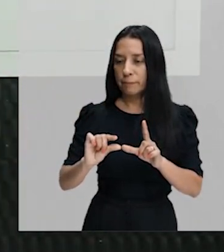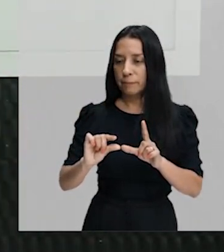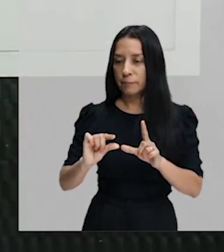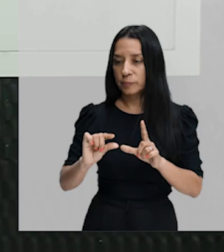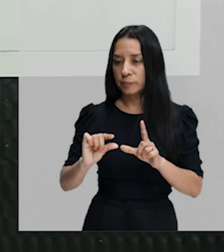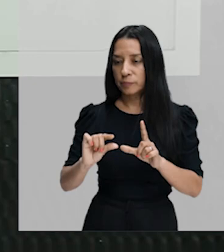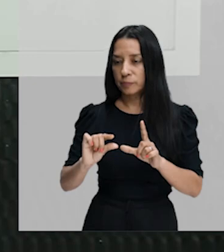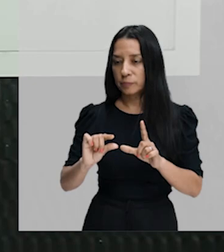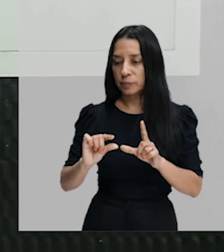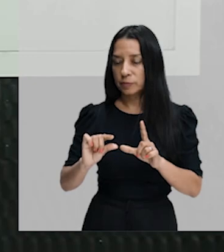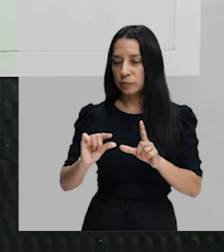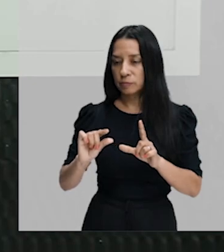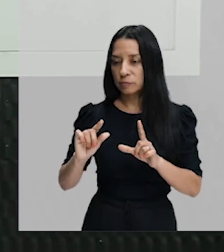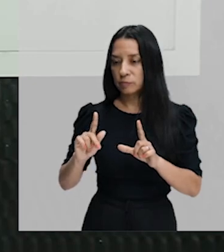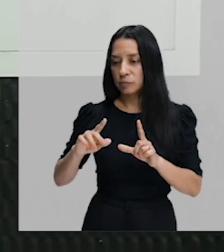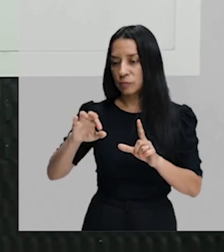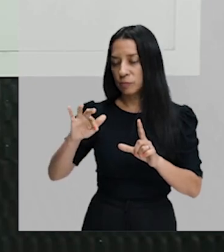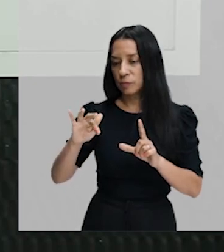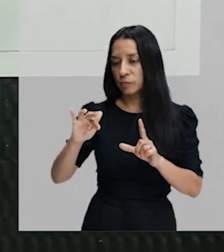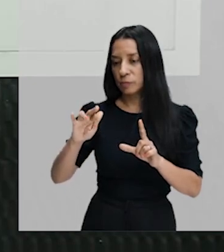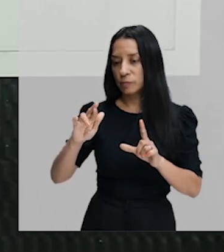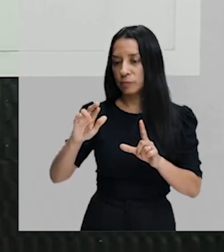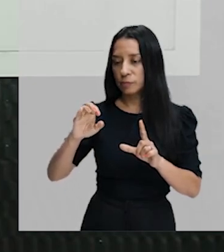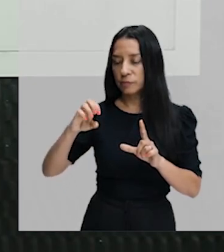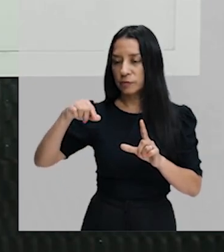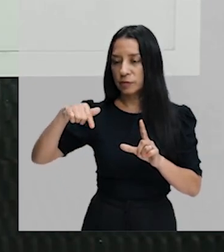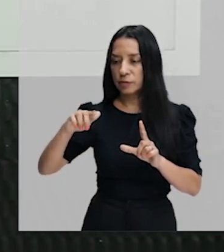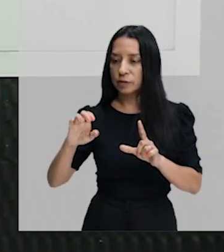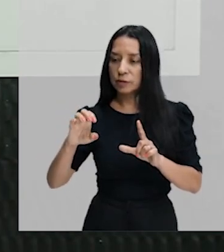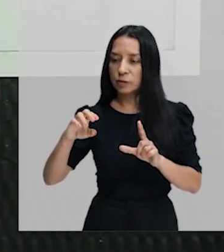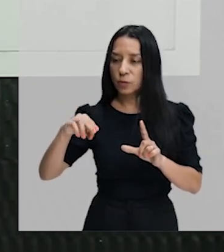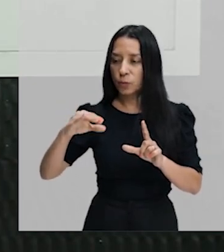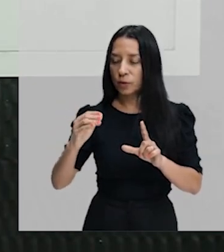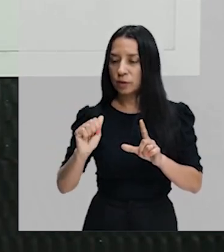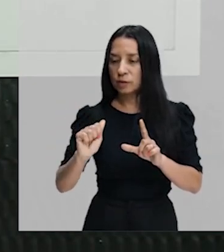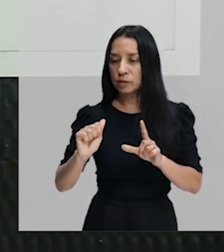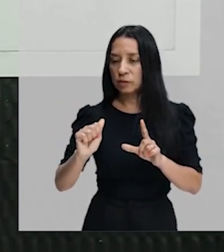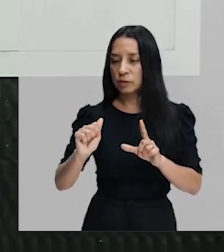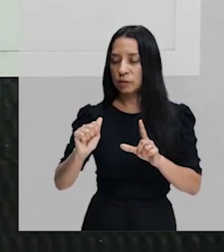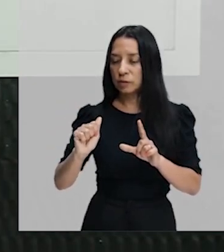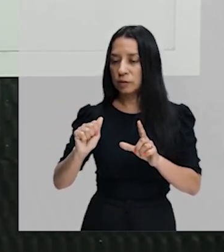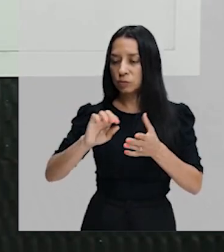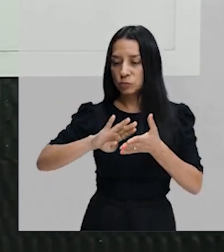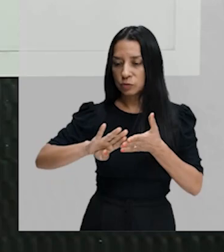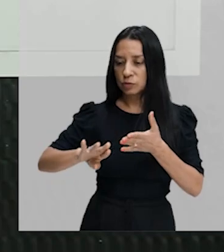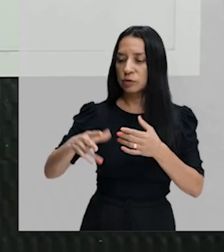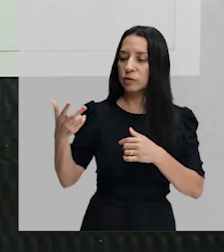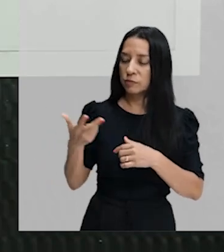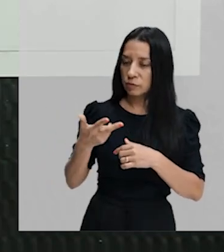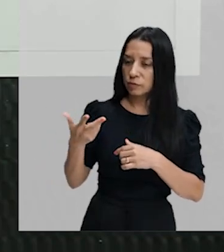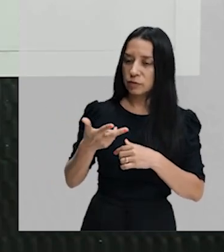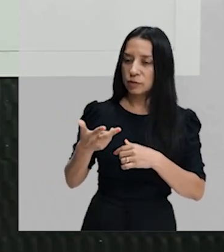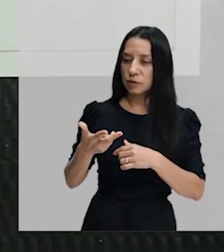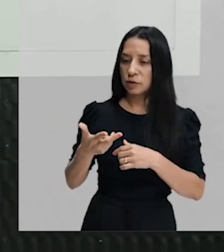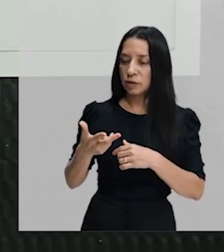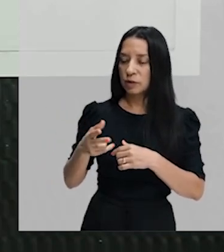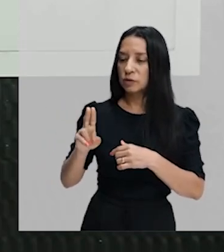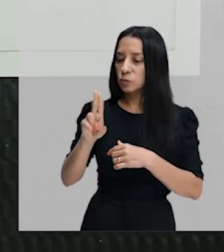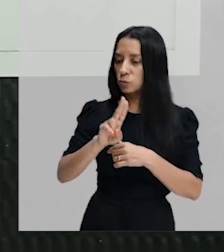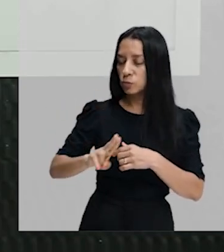e eu tiro a velocidade também utilizando a maior frequência Então nós vamos ter o nosso intervalo né